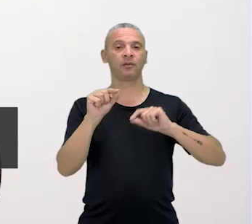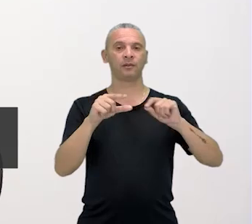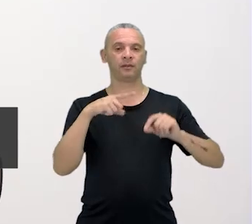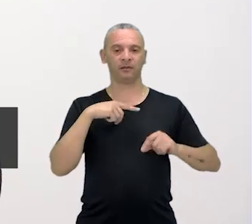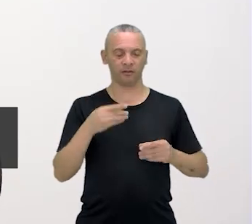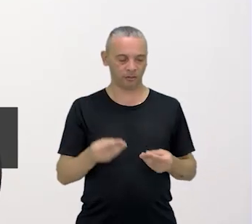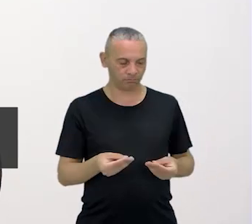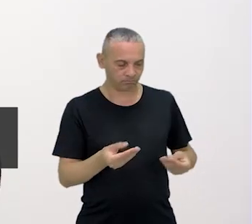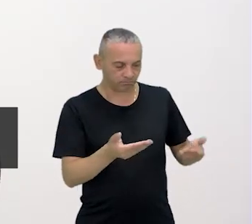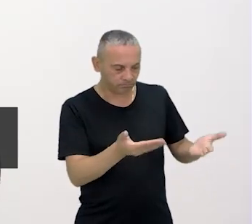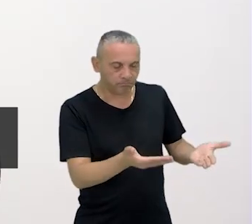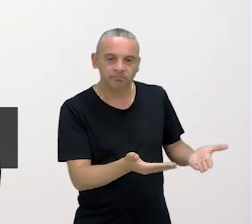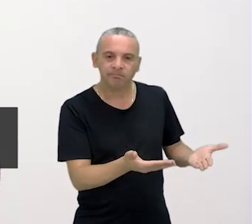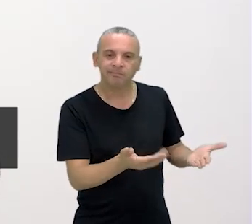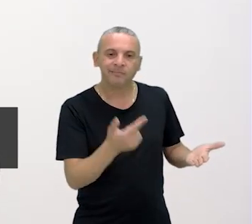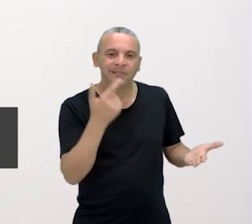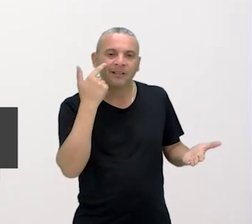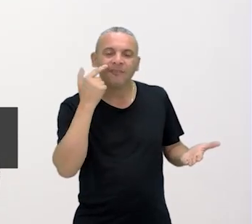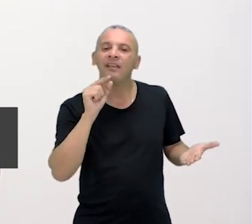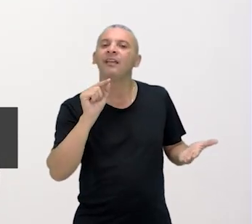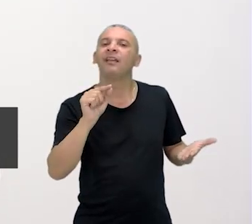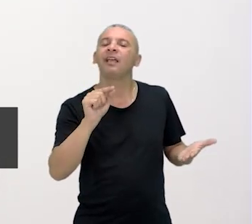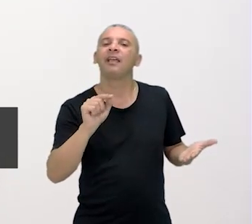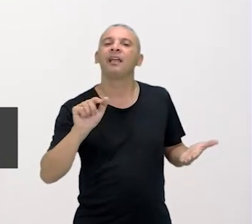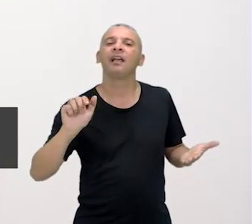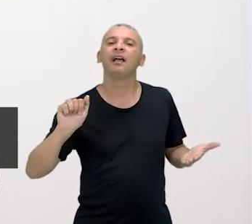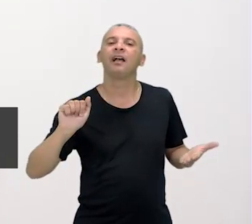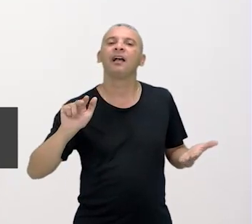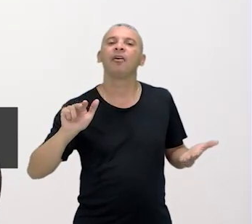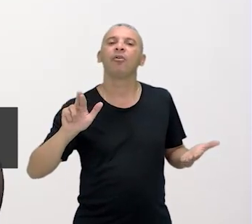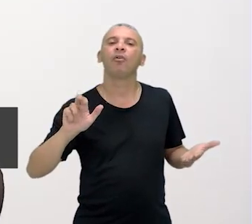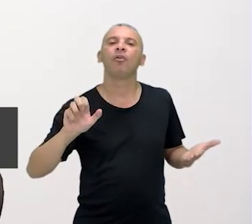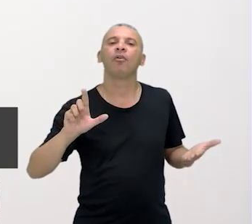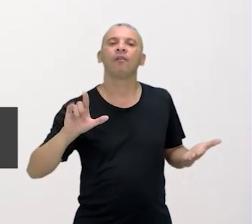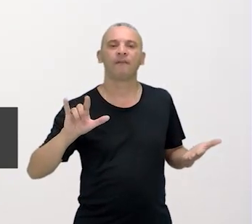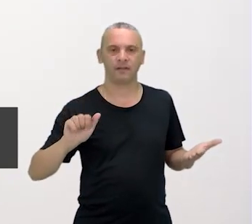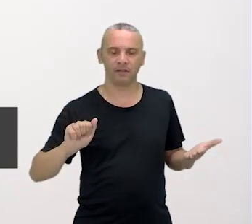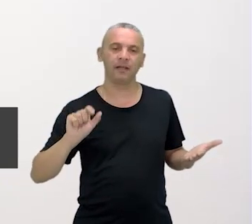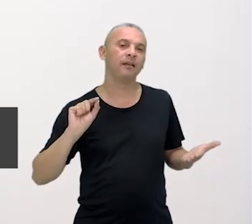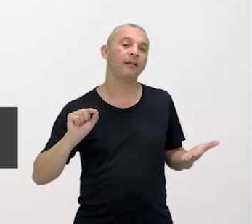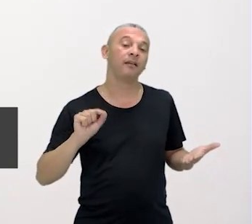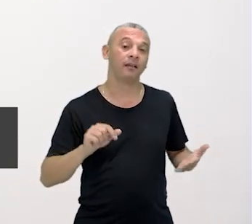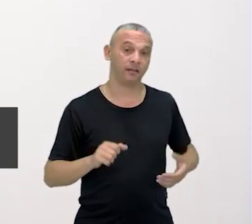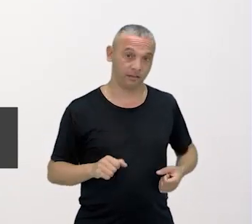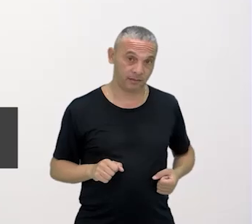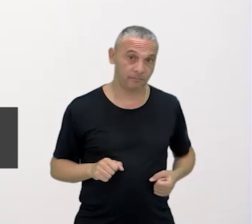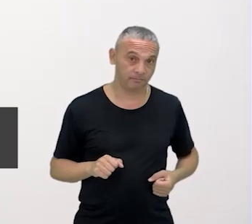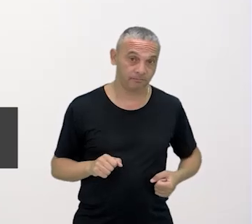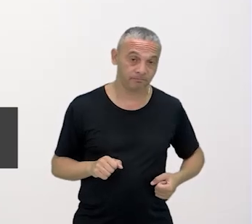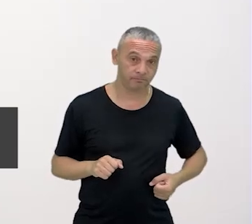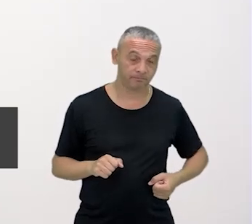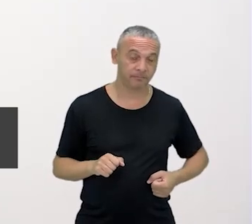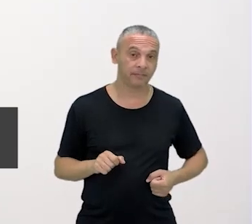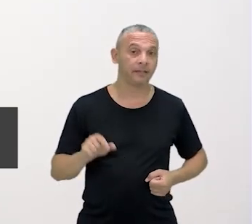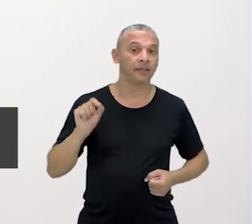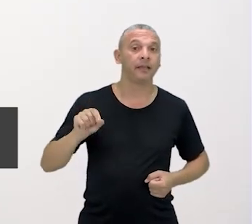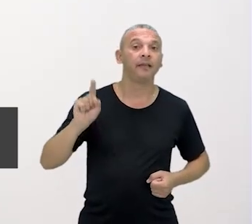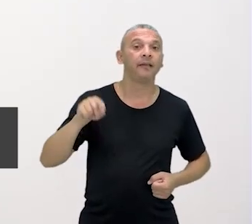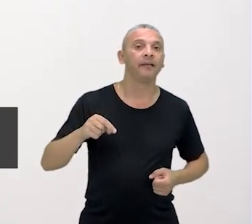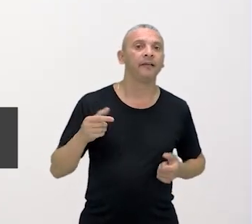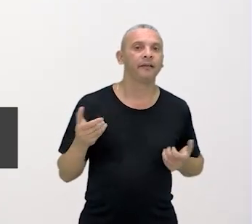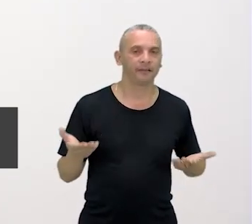toma essa daqui, olha quem que é a Aurélia. Ele fala psicologicamente quem ela